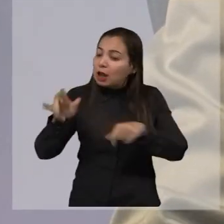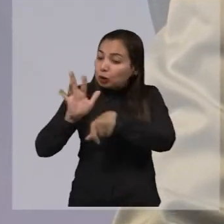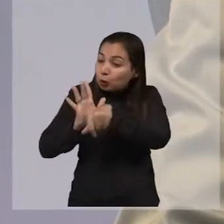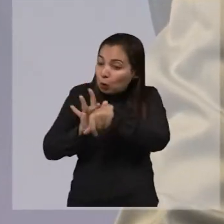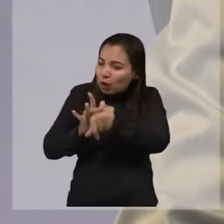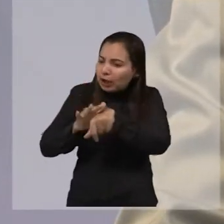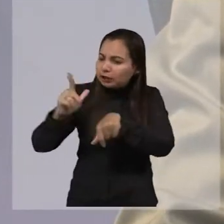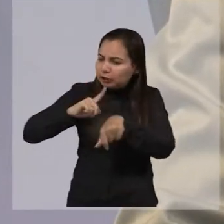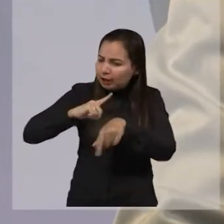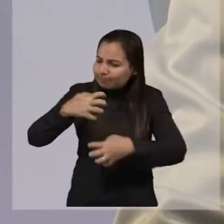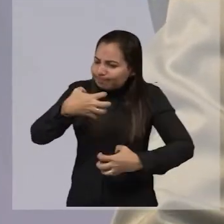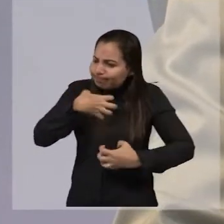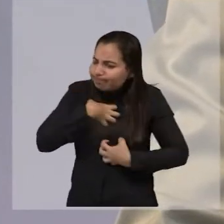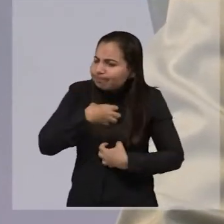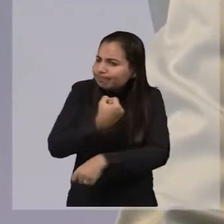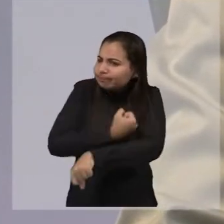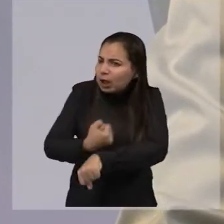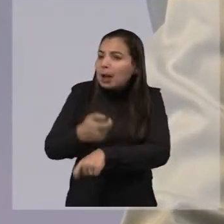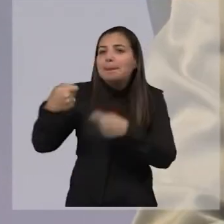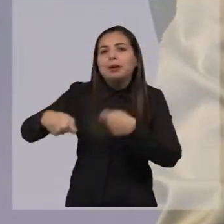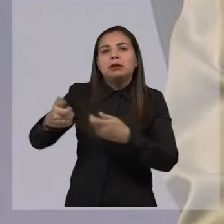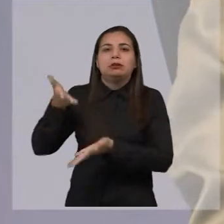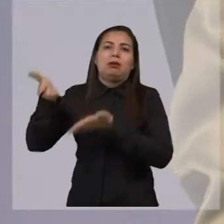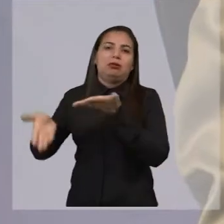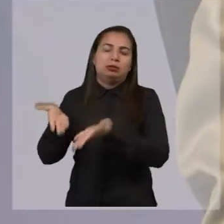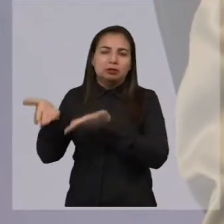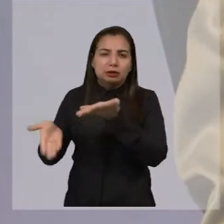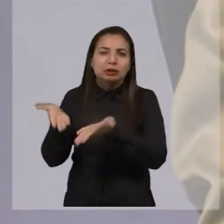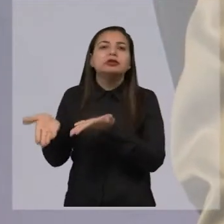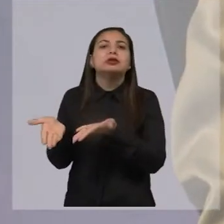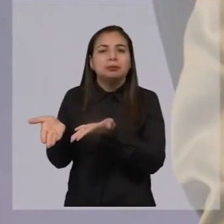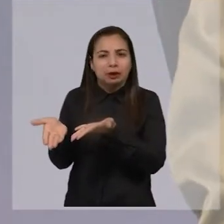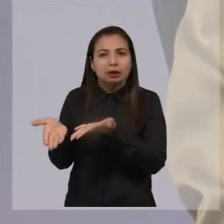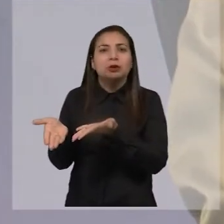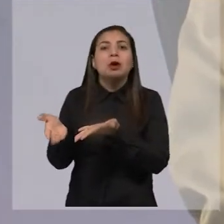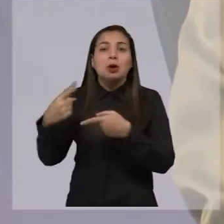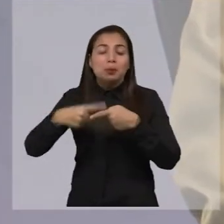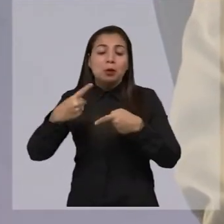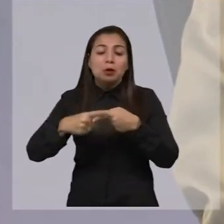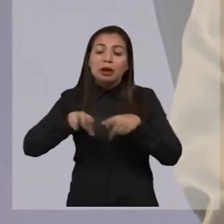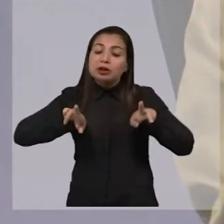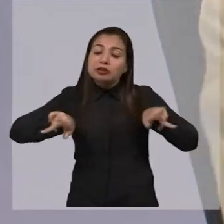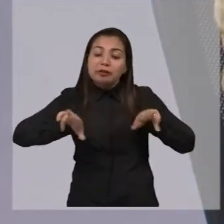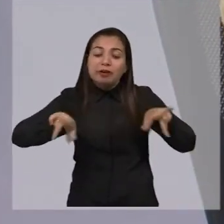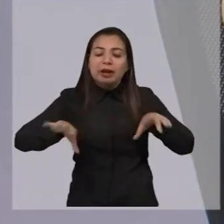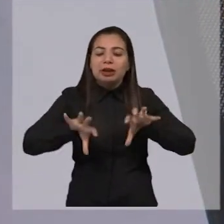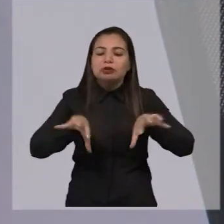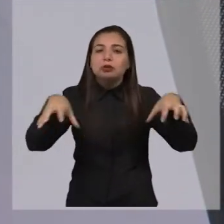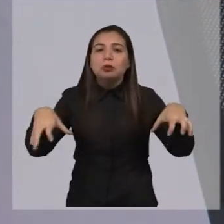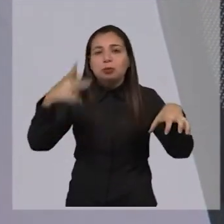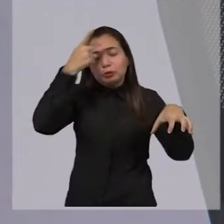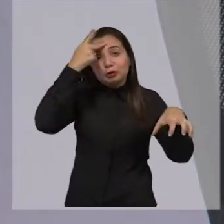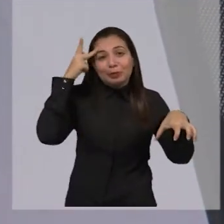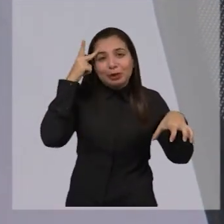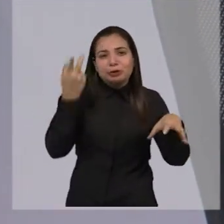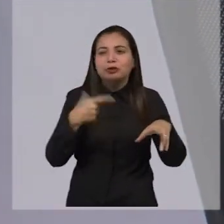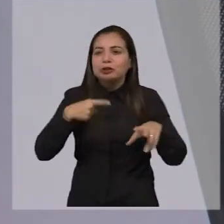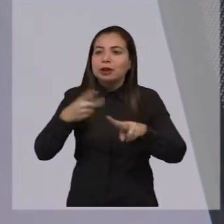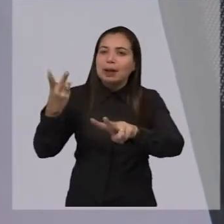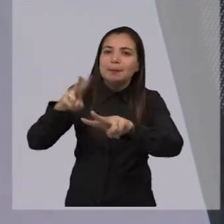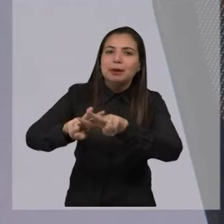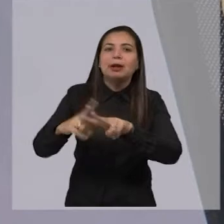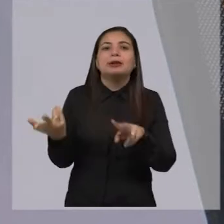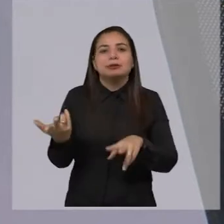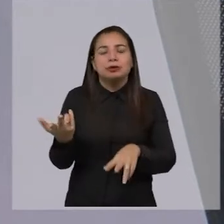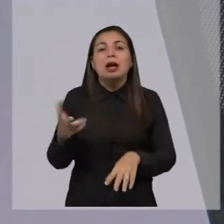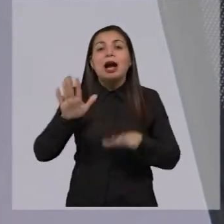um tratamento específico, sem nenhum dos favores que são cabíveis ao cidadão comum, que aí responde, às vezes, em liberdade, né? Responde ao